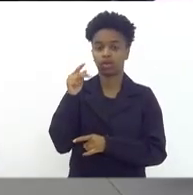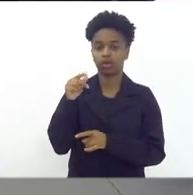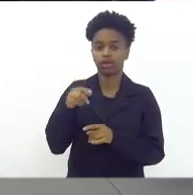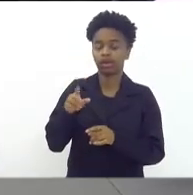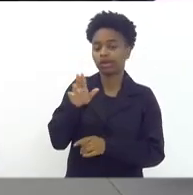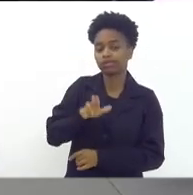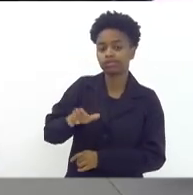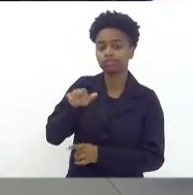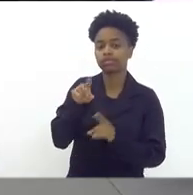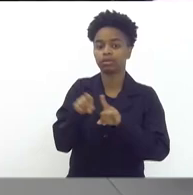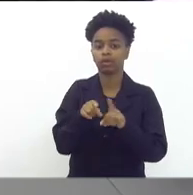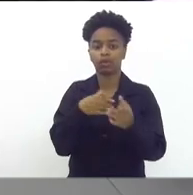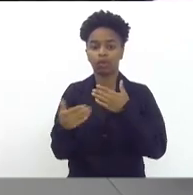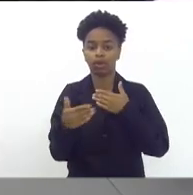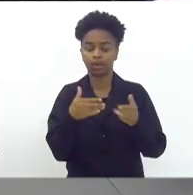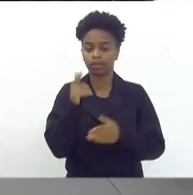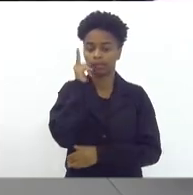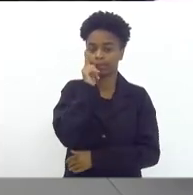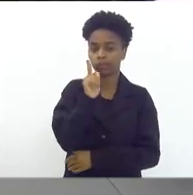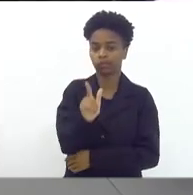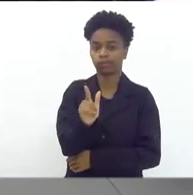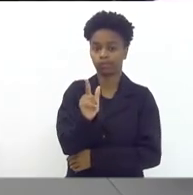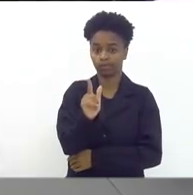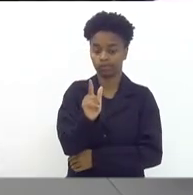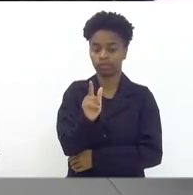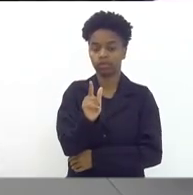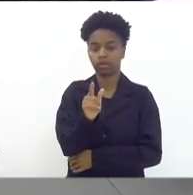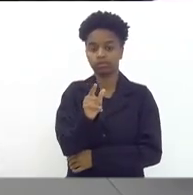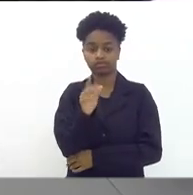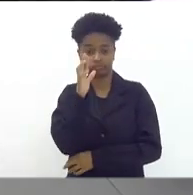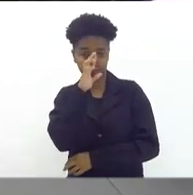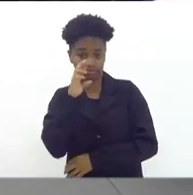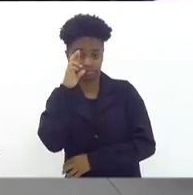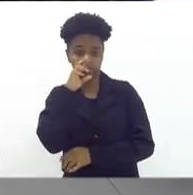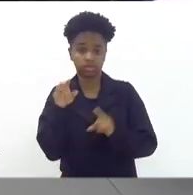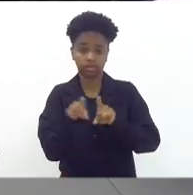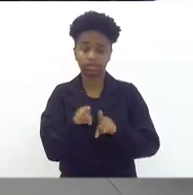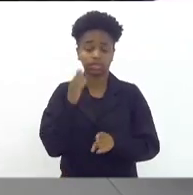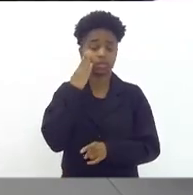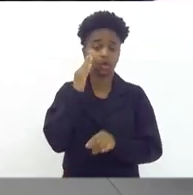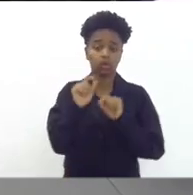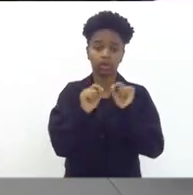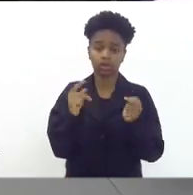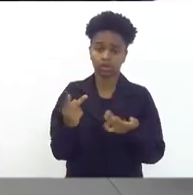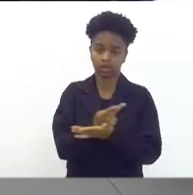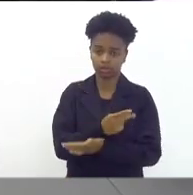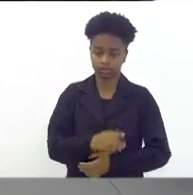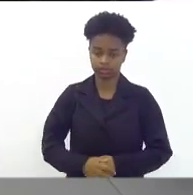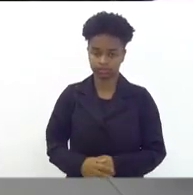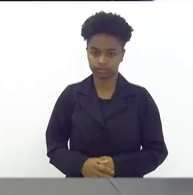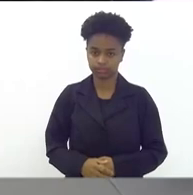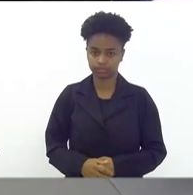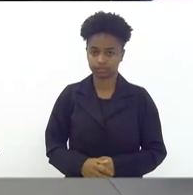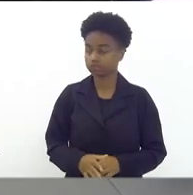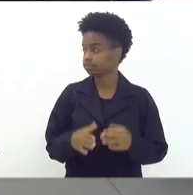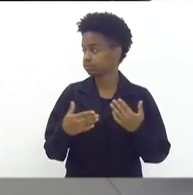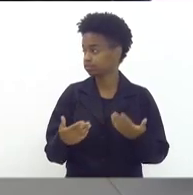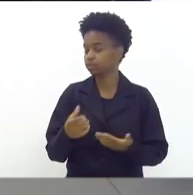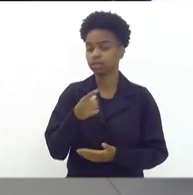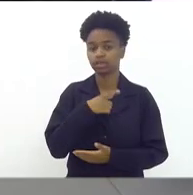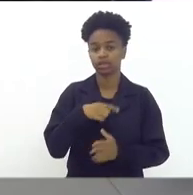possa não só é olhar mas também fiscalizar saber o que que tá acontecendo Então tem